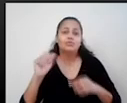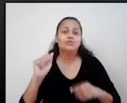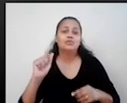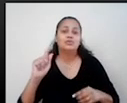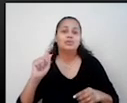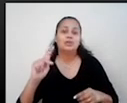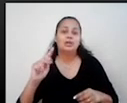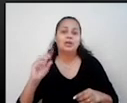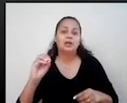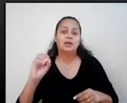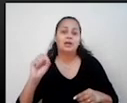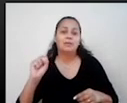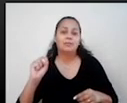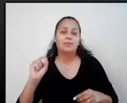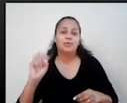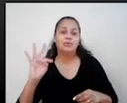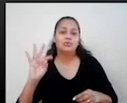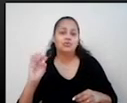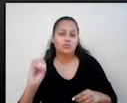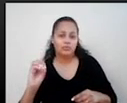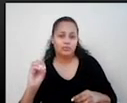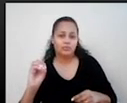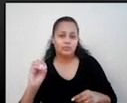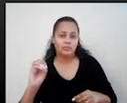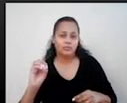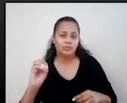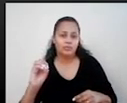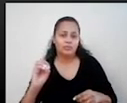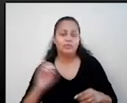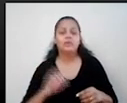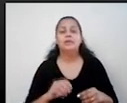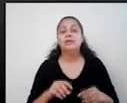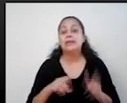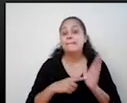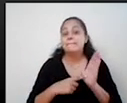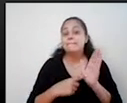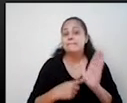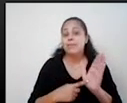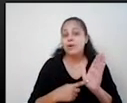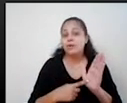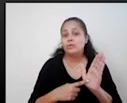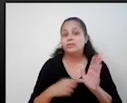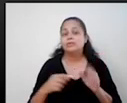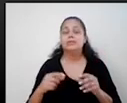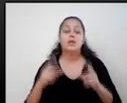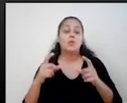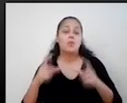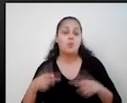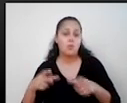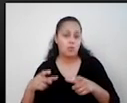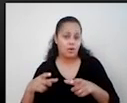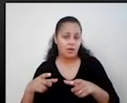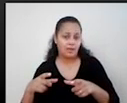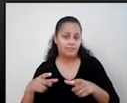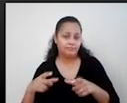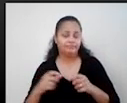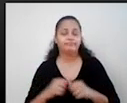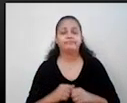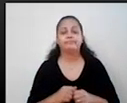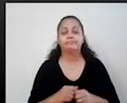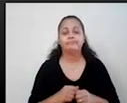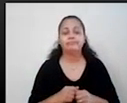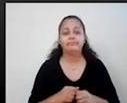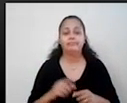vimos, a maioria deles já tem uma pontuação que me indica onde ele está, que deixa mais claro para